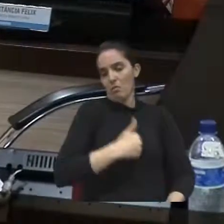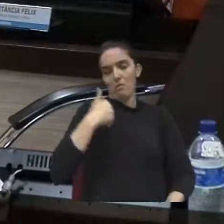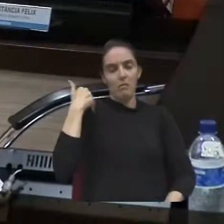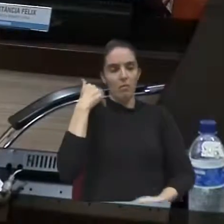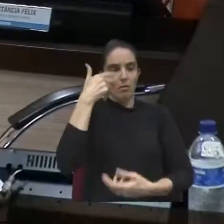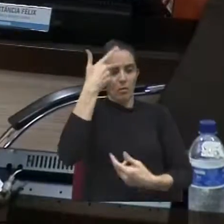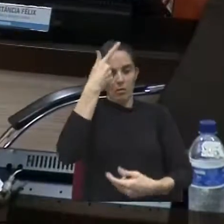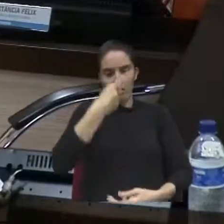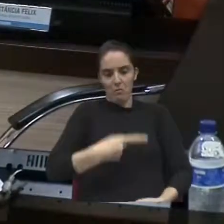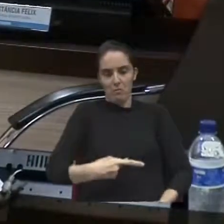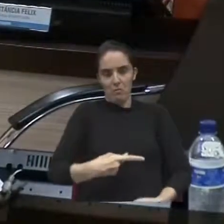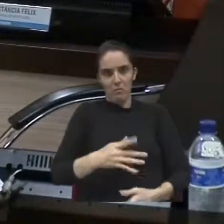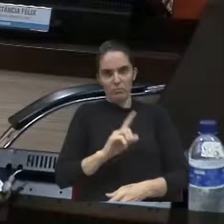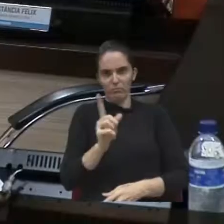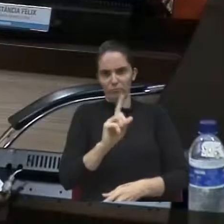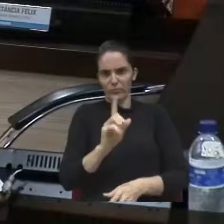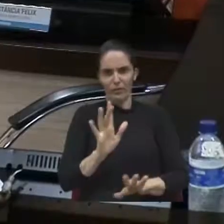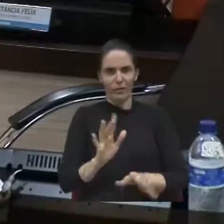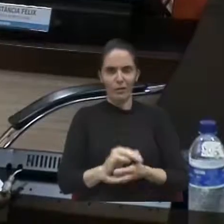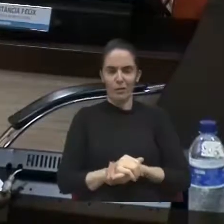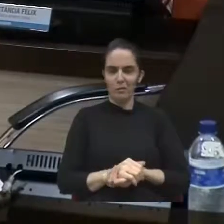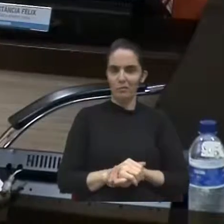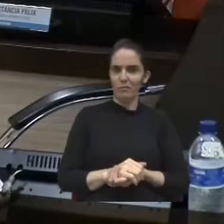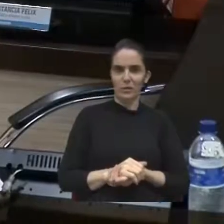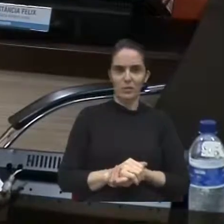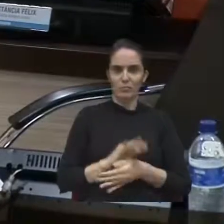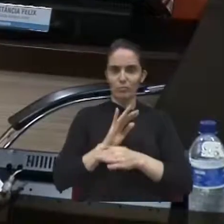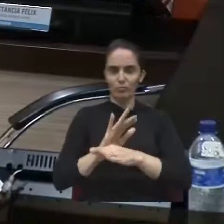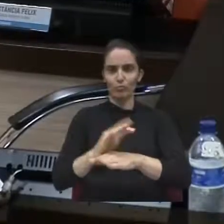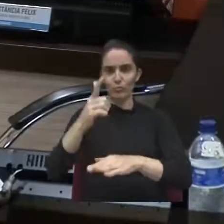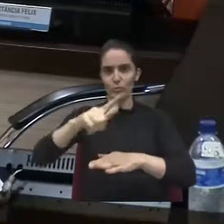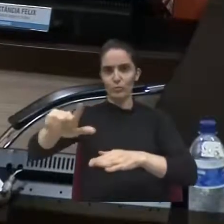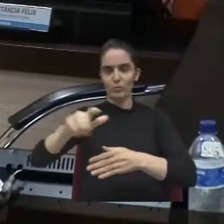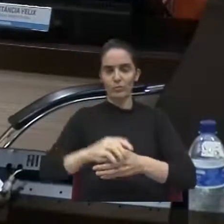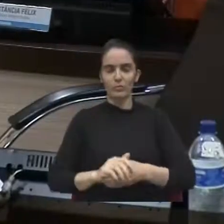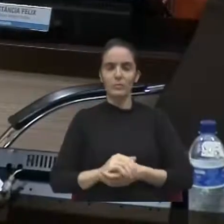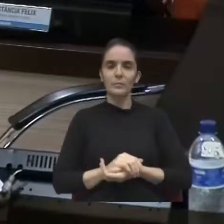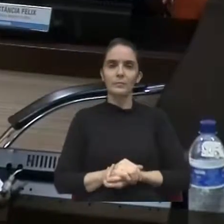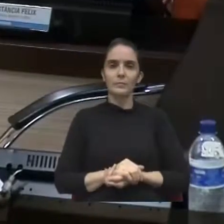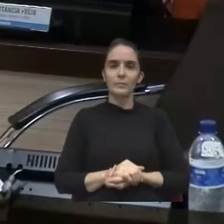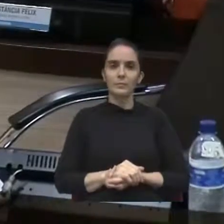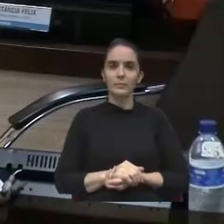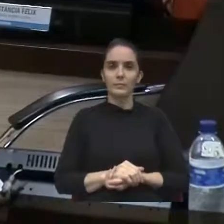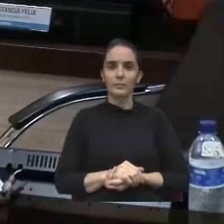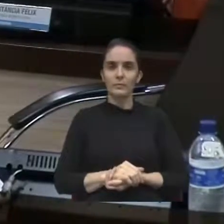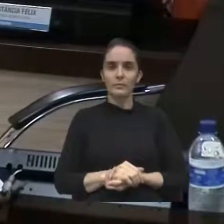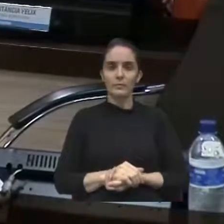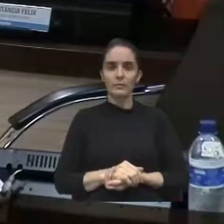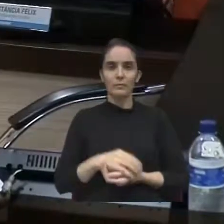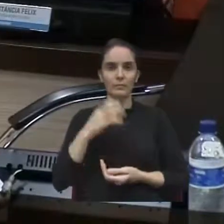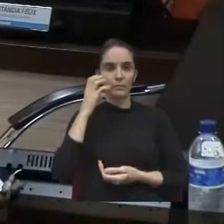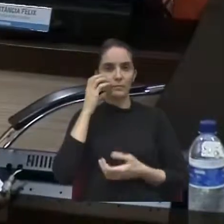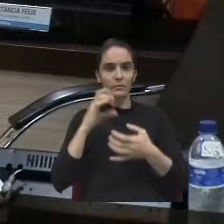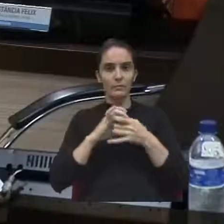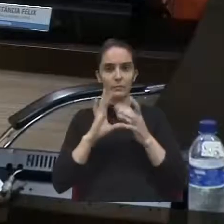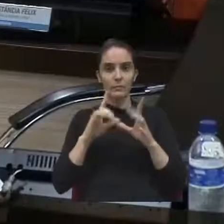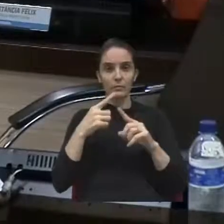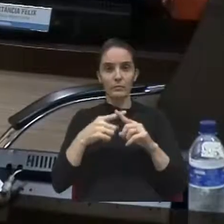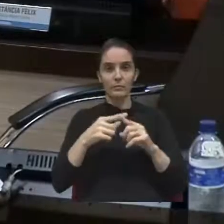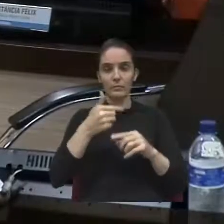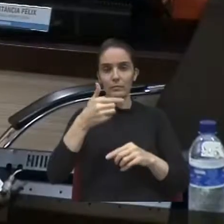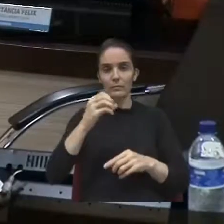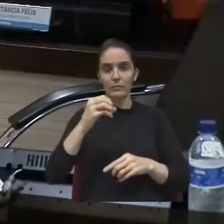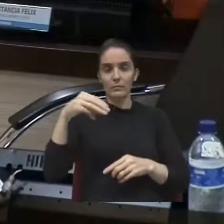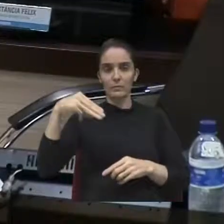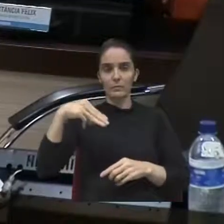transcende as questões relacionadas ao ego. E deixei o senhor bastante à vontade, porque os 10 minutos são de uso da minha palavra, e